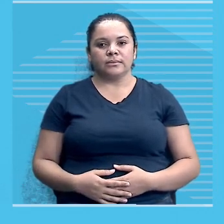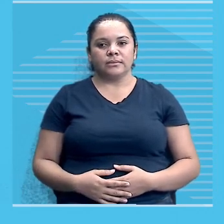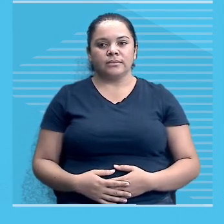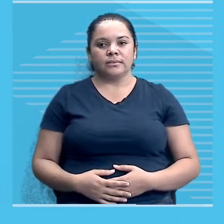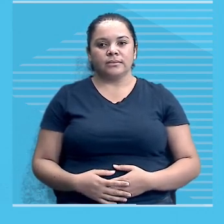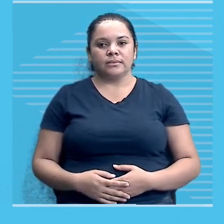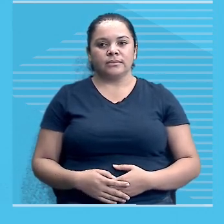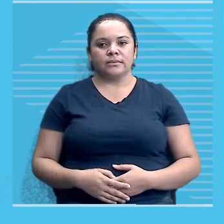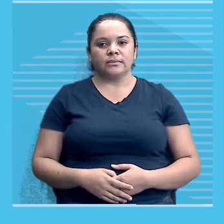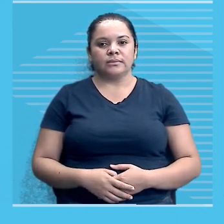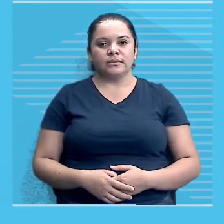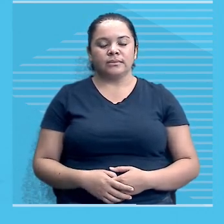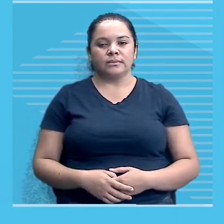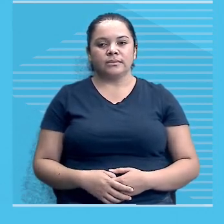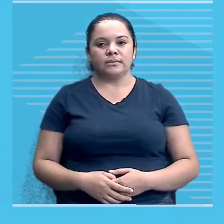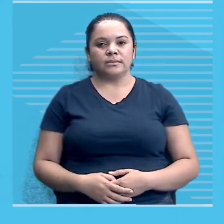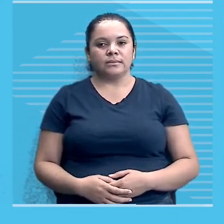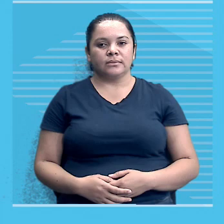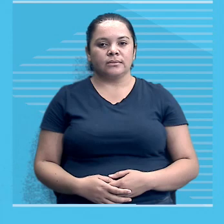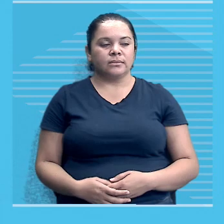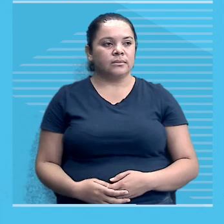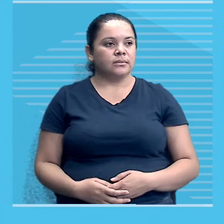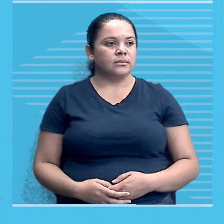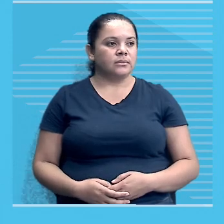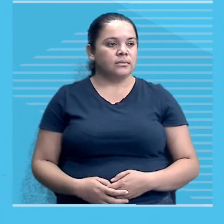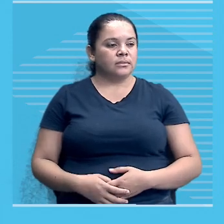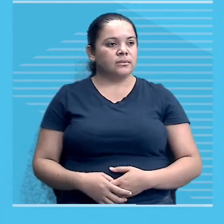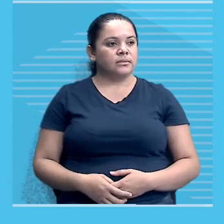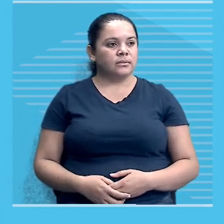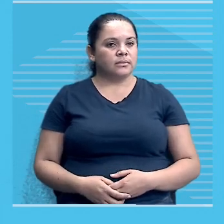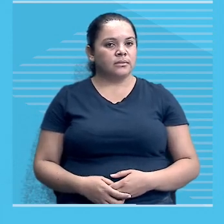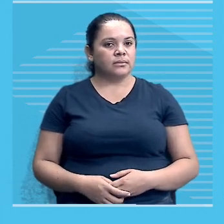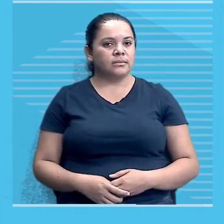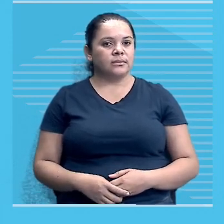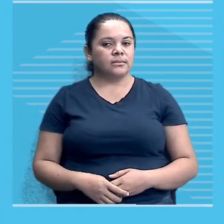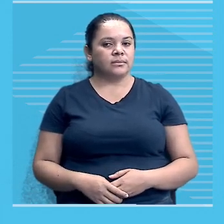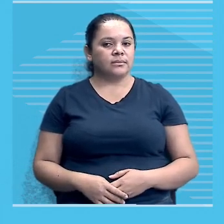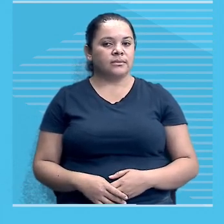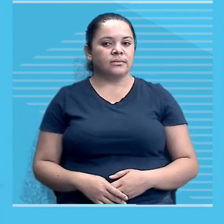E aí E aí